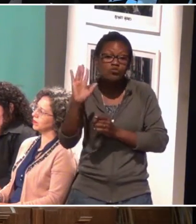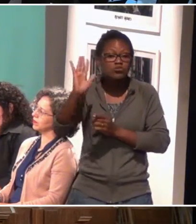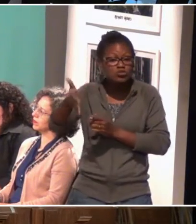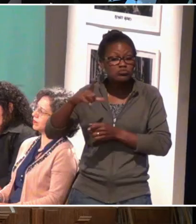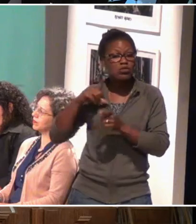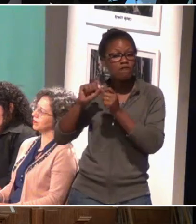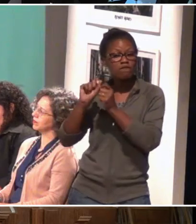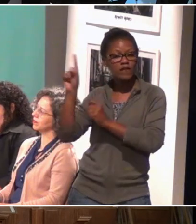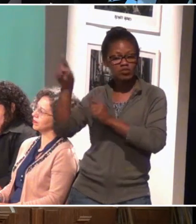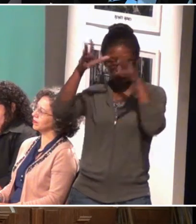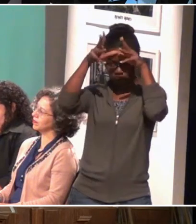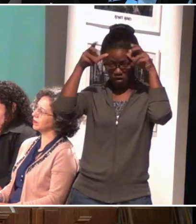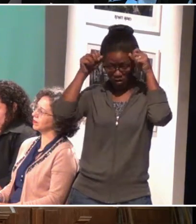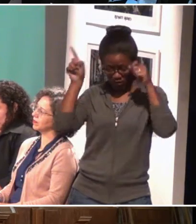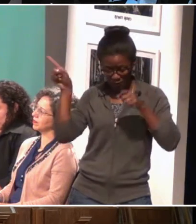no CAIS Acre.